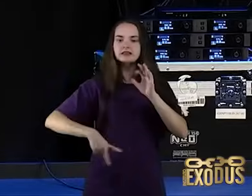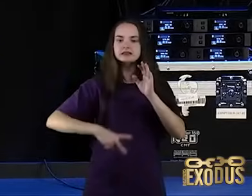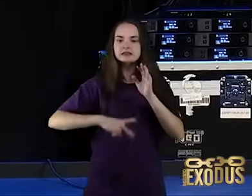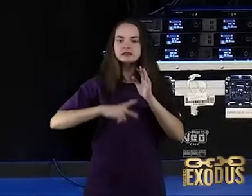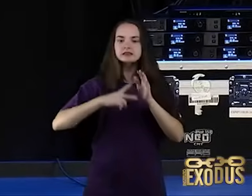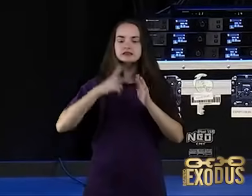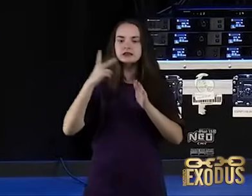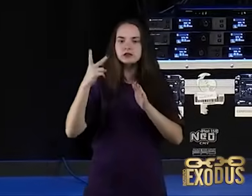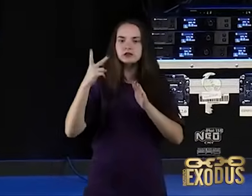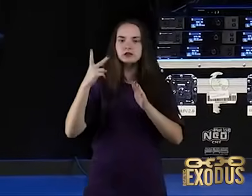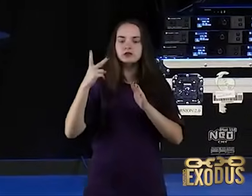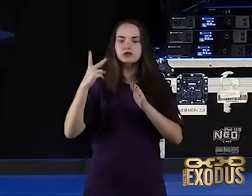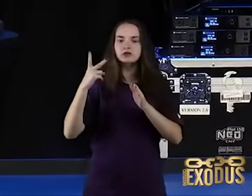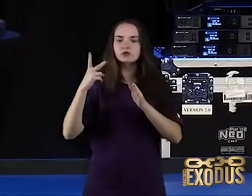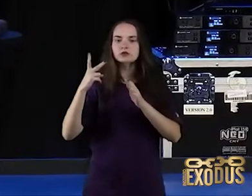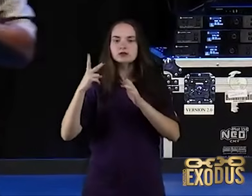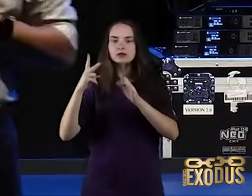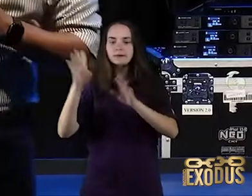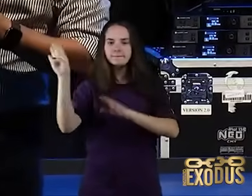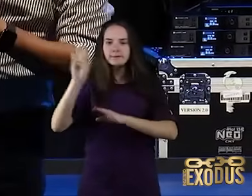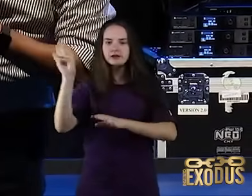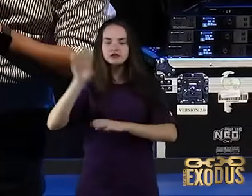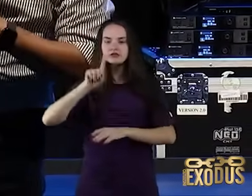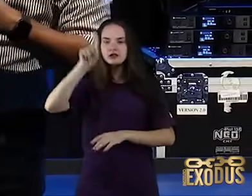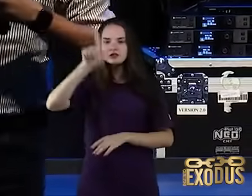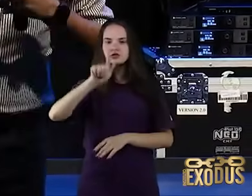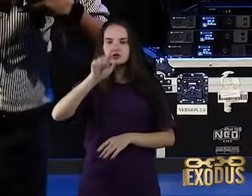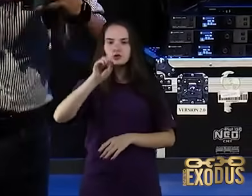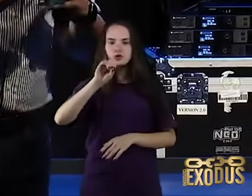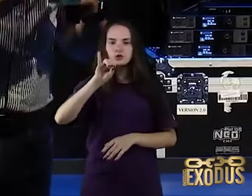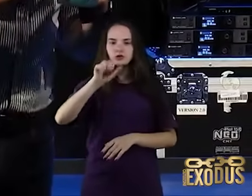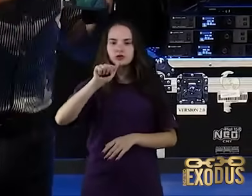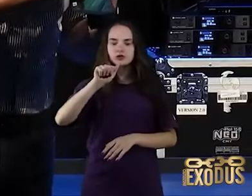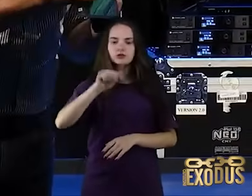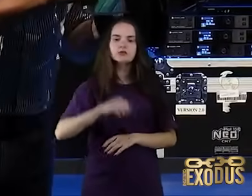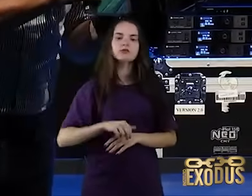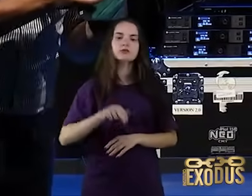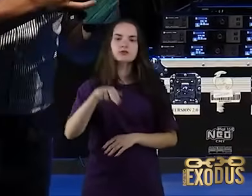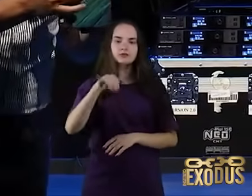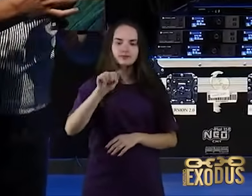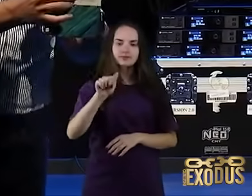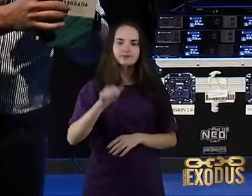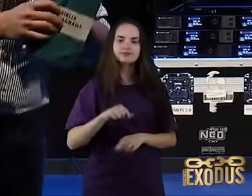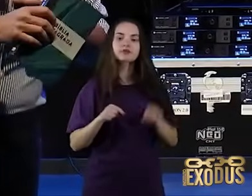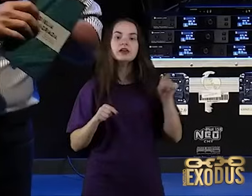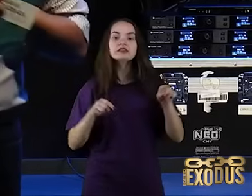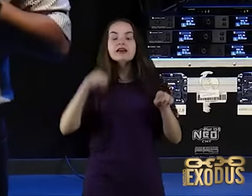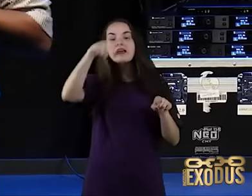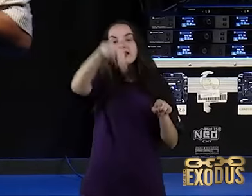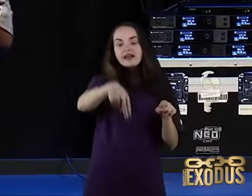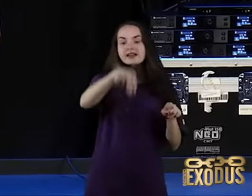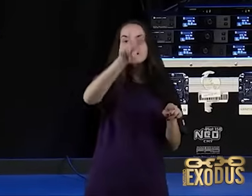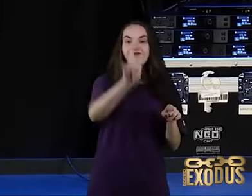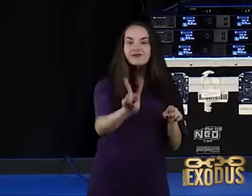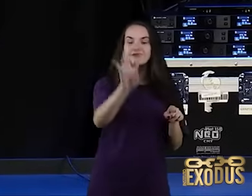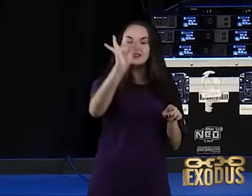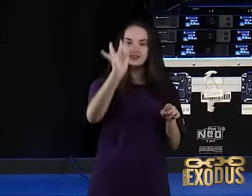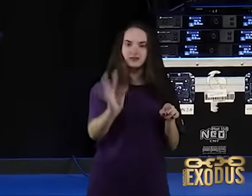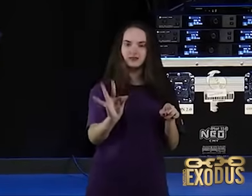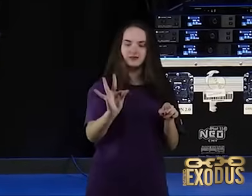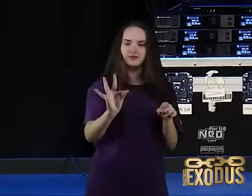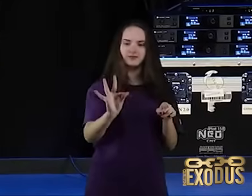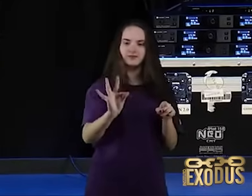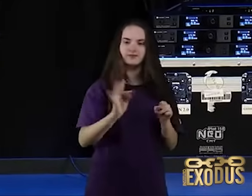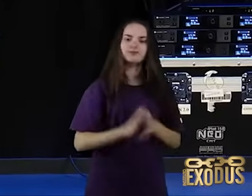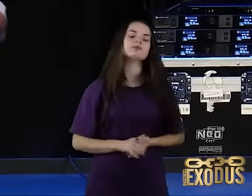ele fala hebraico fala grego é a nvt é nova versão traduzida Pastor eu